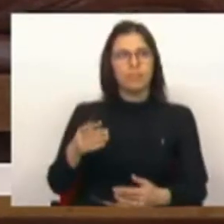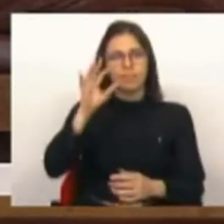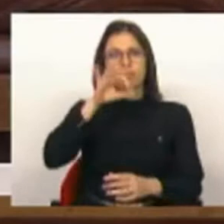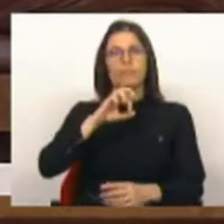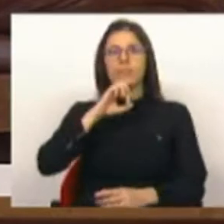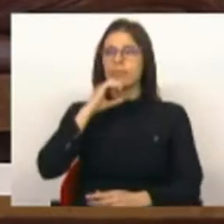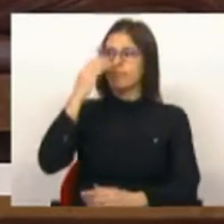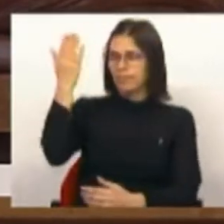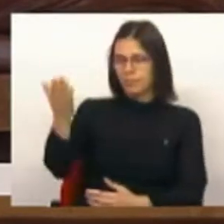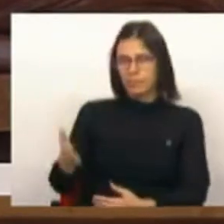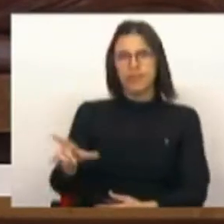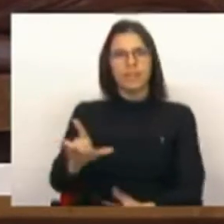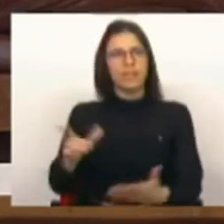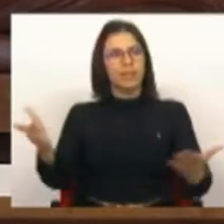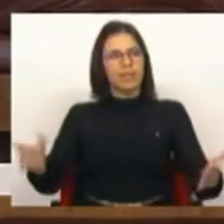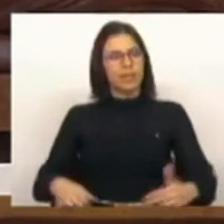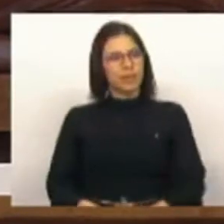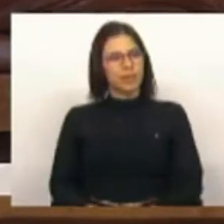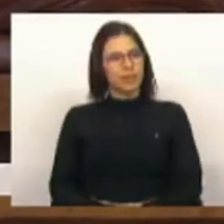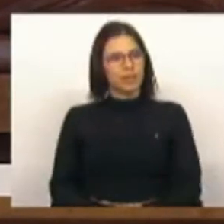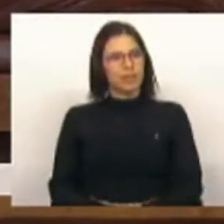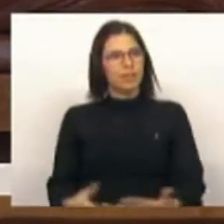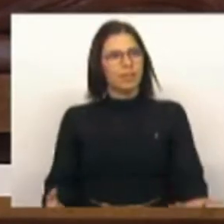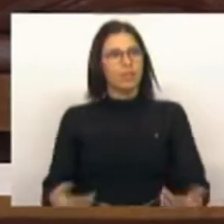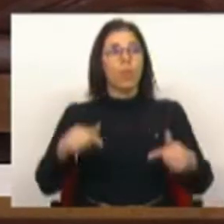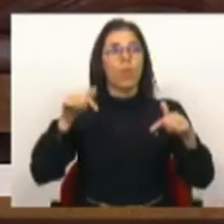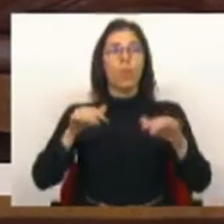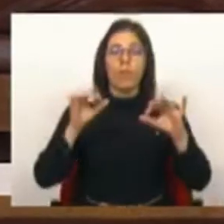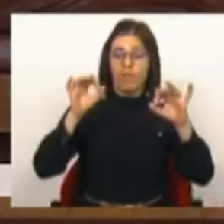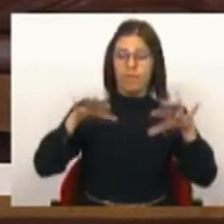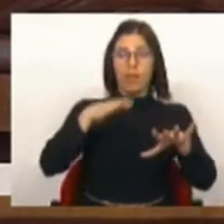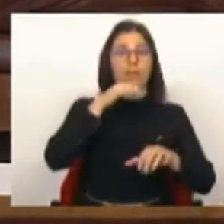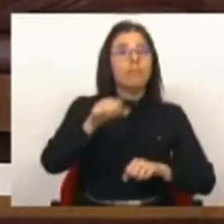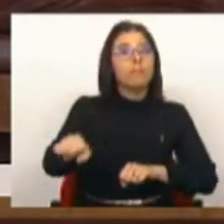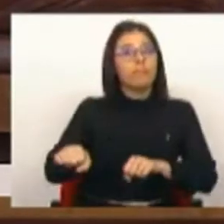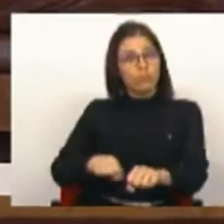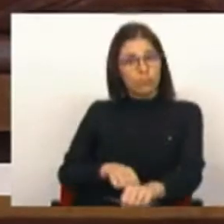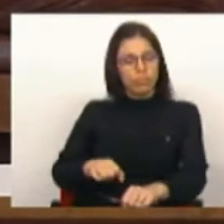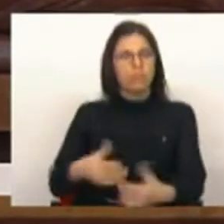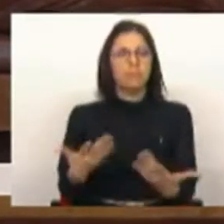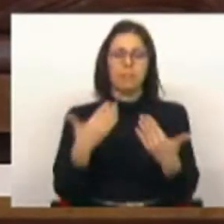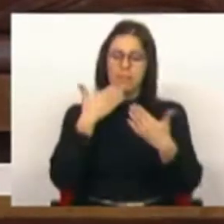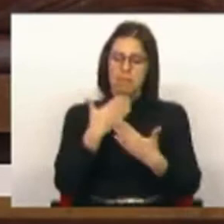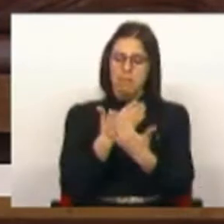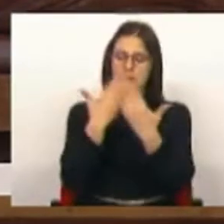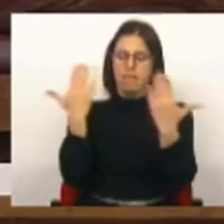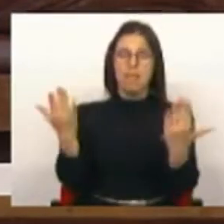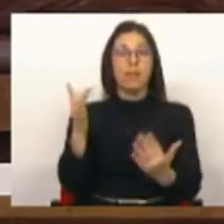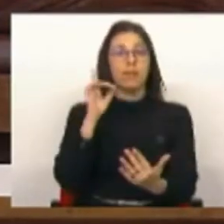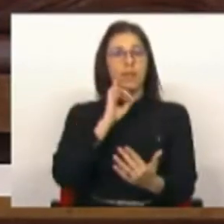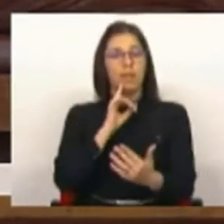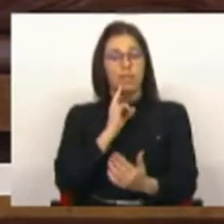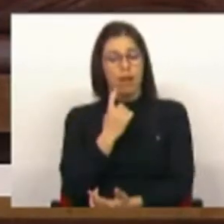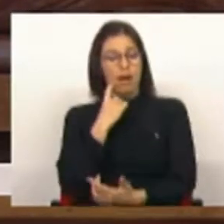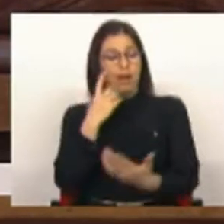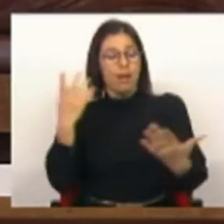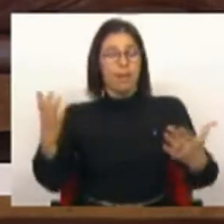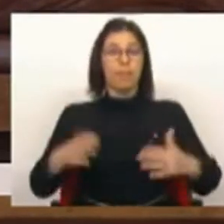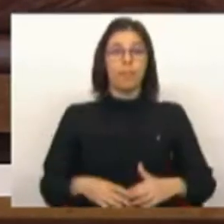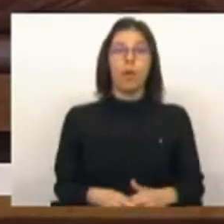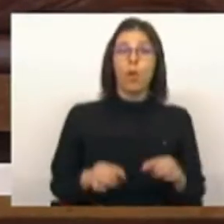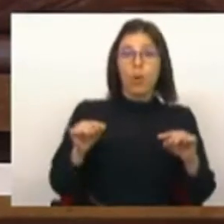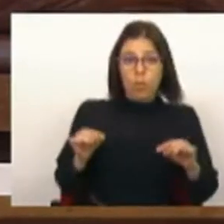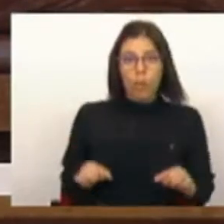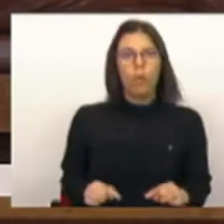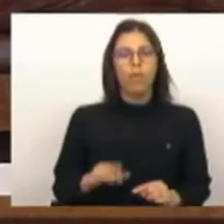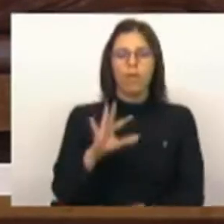Cardeal Patriarca de Lisboa, sinalamos o fim de uma ditadura numa manhã importante de abril. E